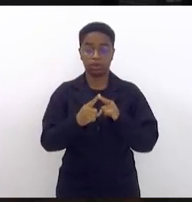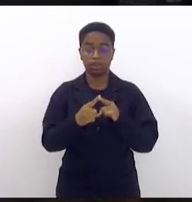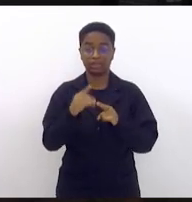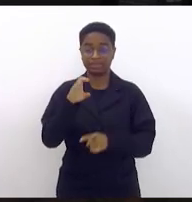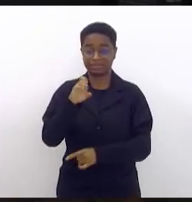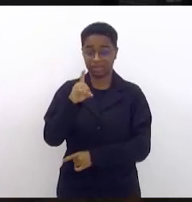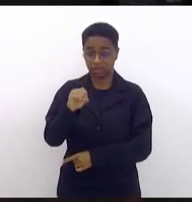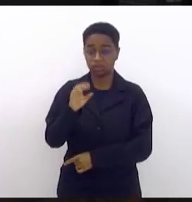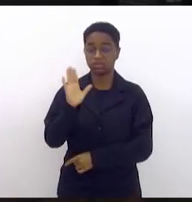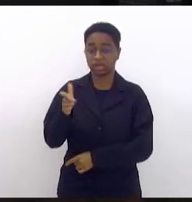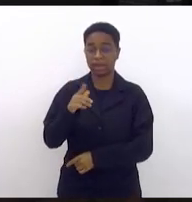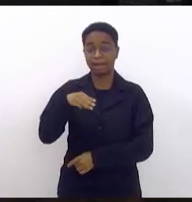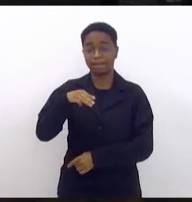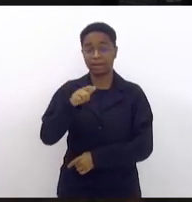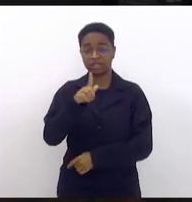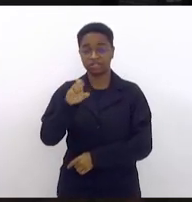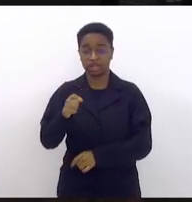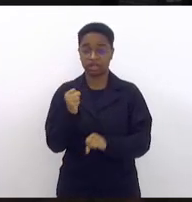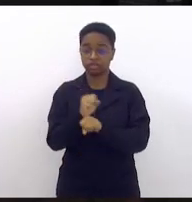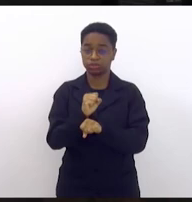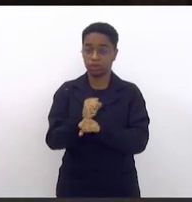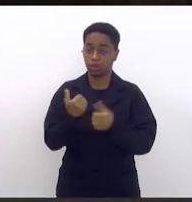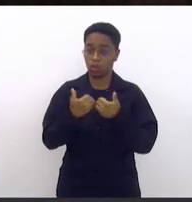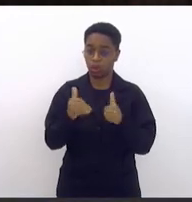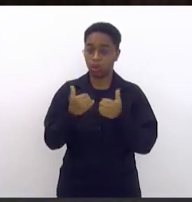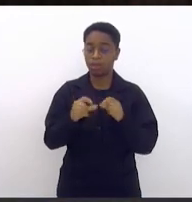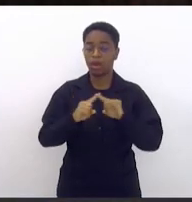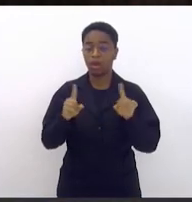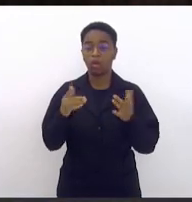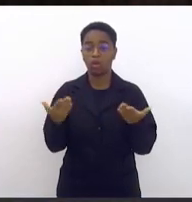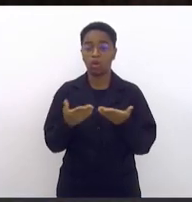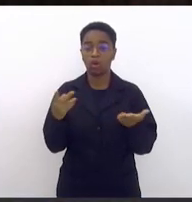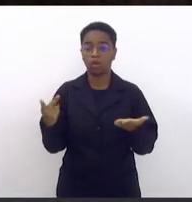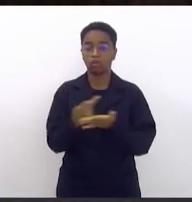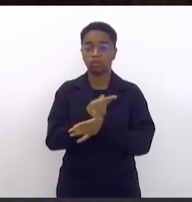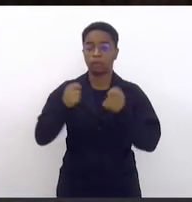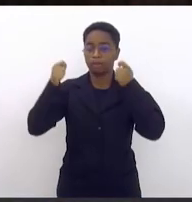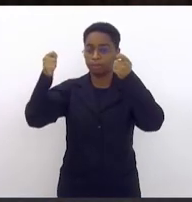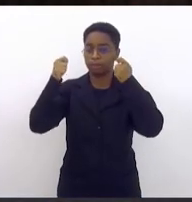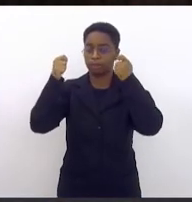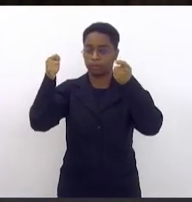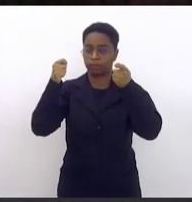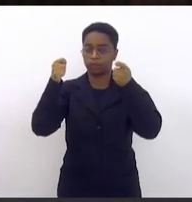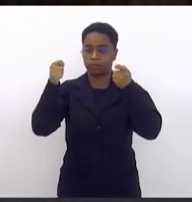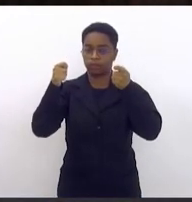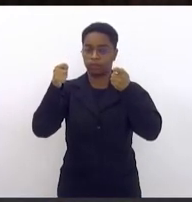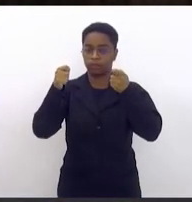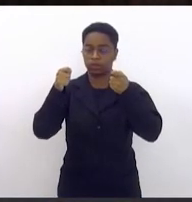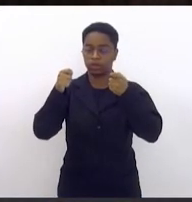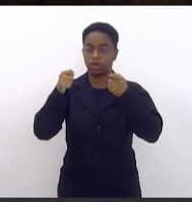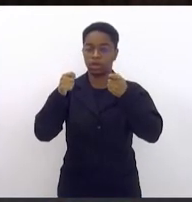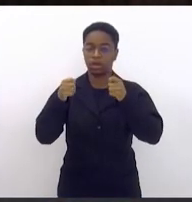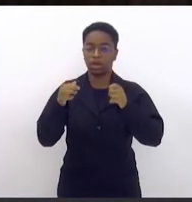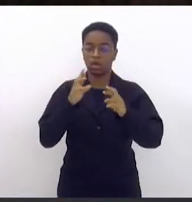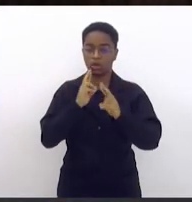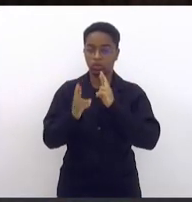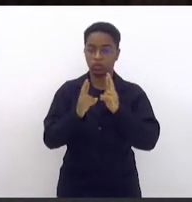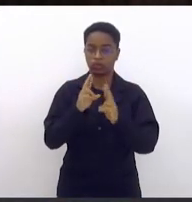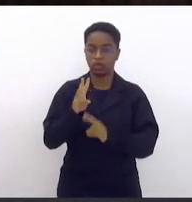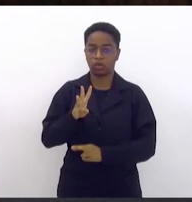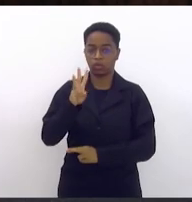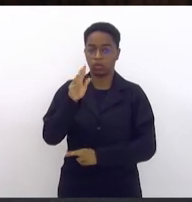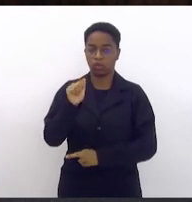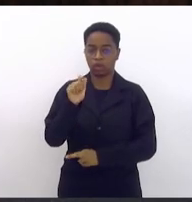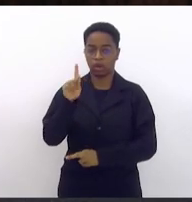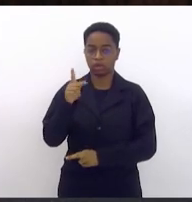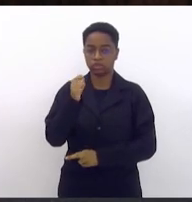estavam em Magé esperando os ônibus e hoje aconteceu uma manifestação na Rodovia Washington Luiz próximo a